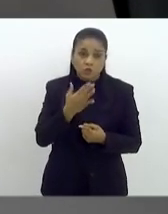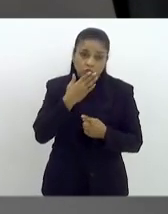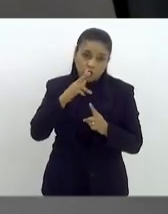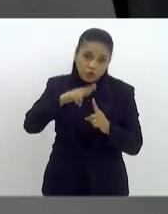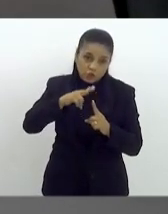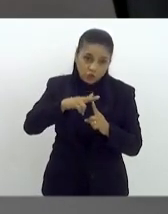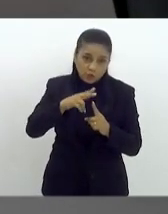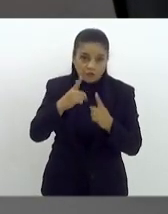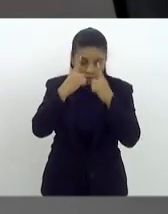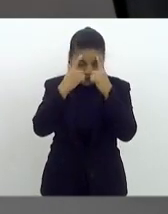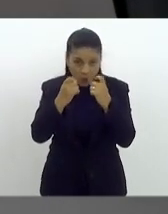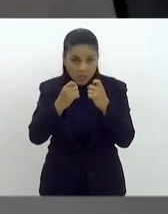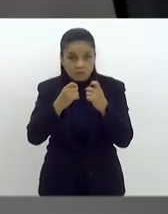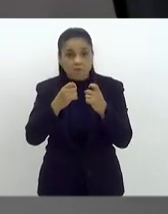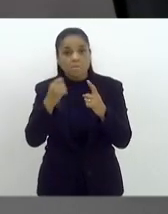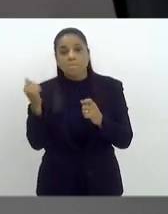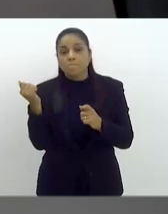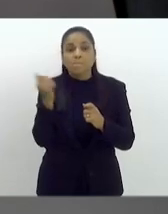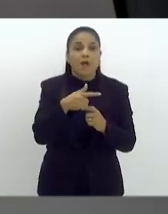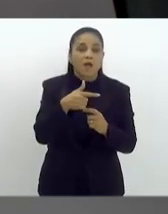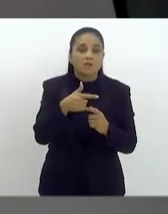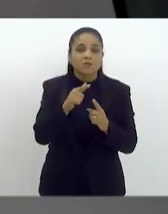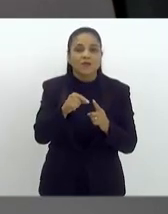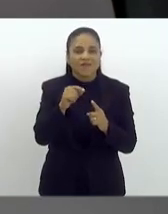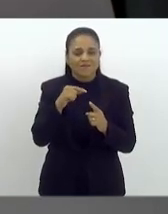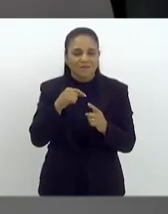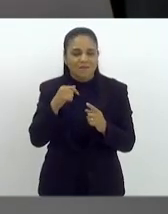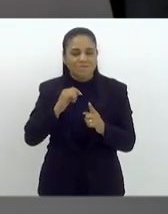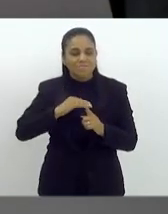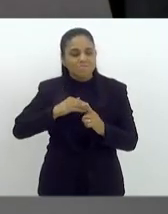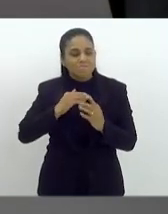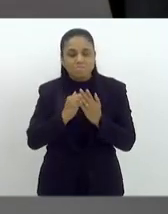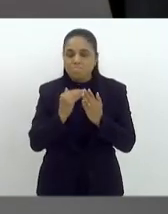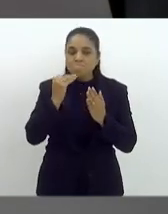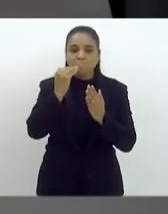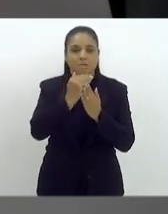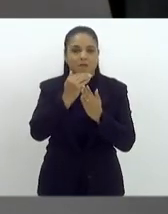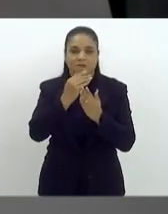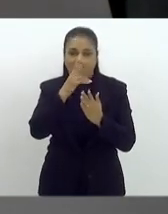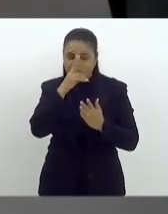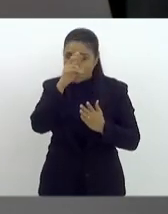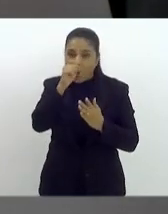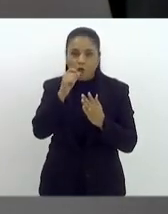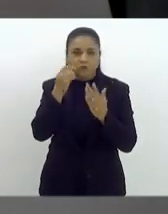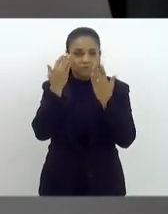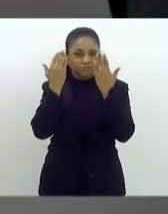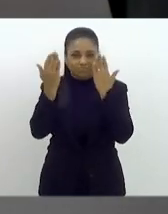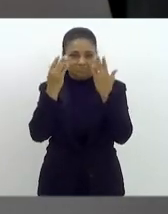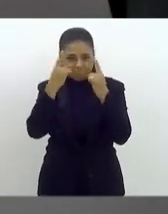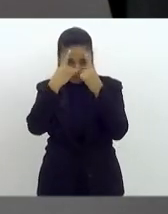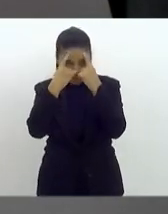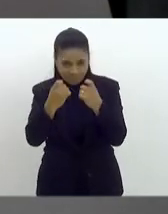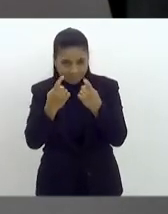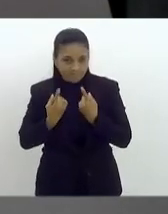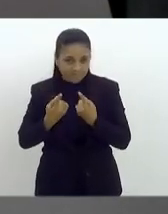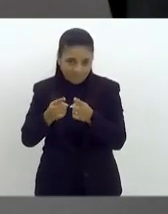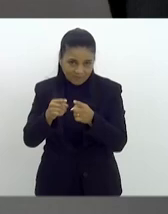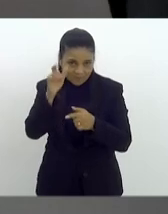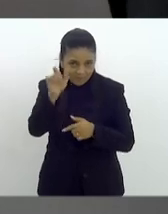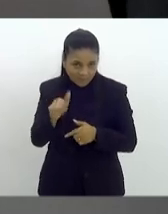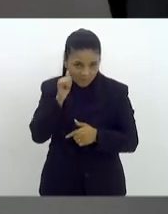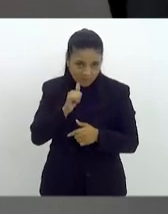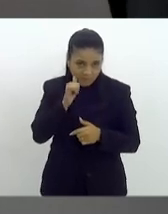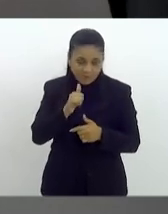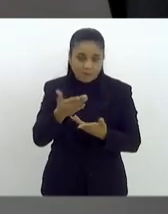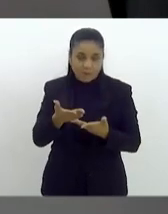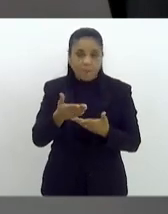que é mais preponderante a violência psicológica ela é mais preponderante pode passar por favor a gente